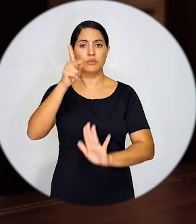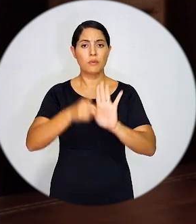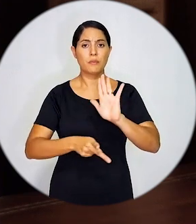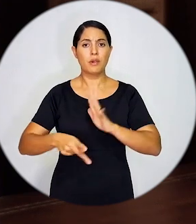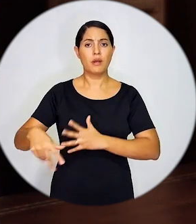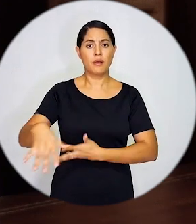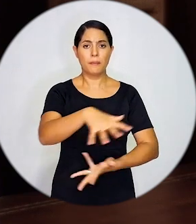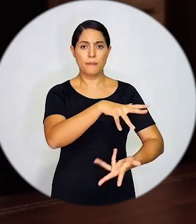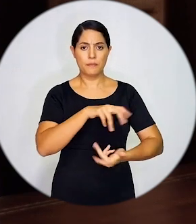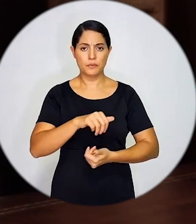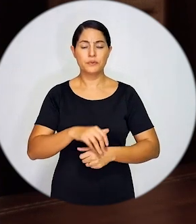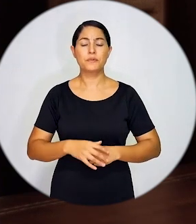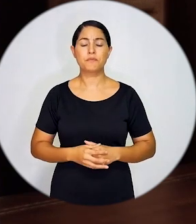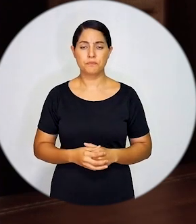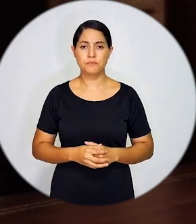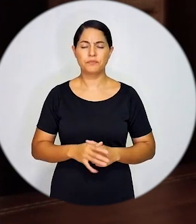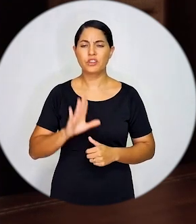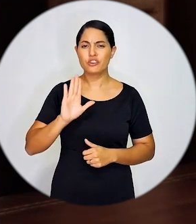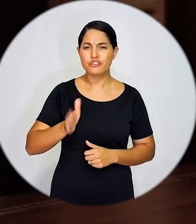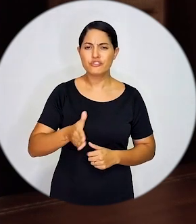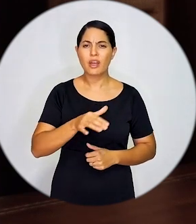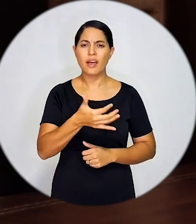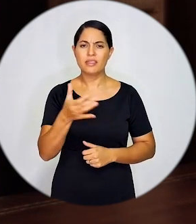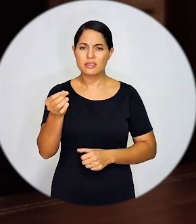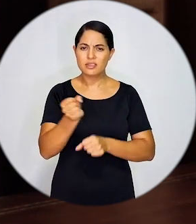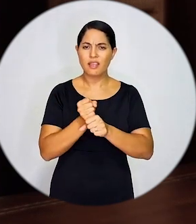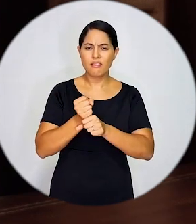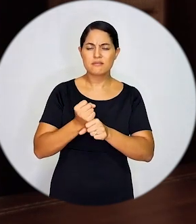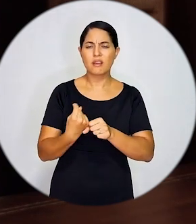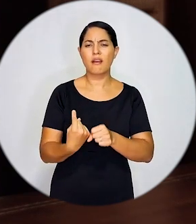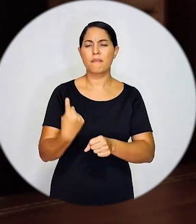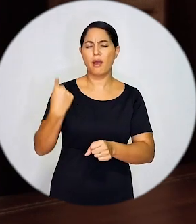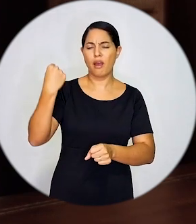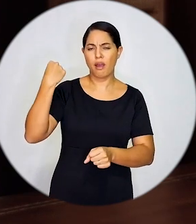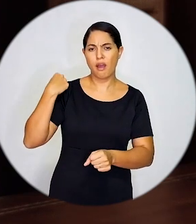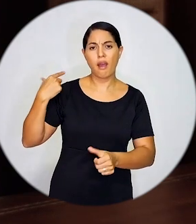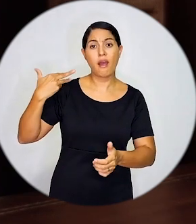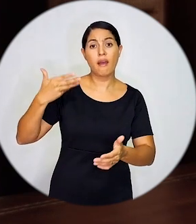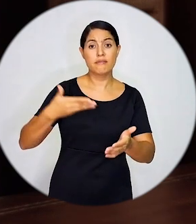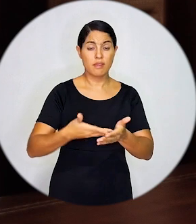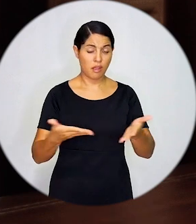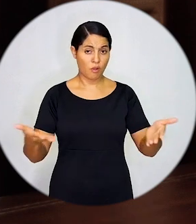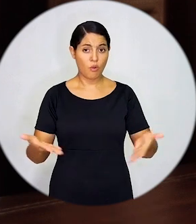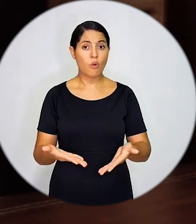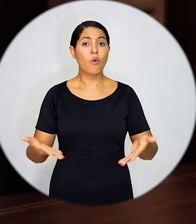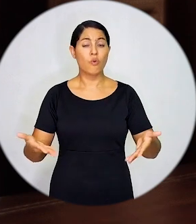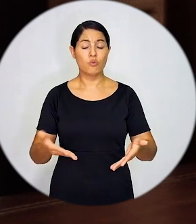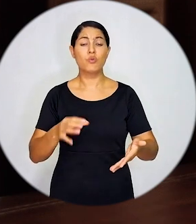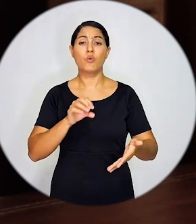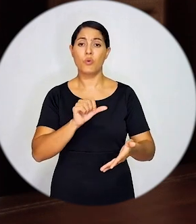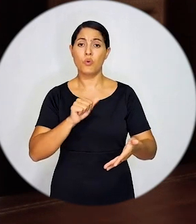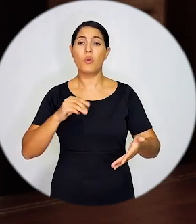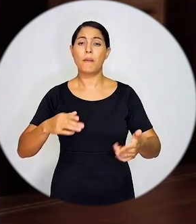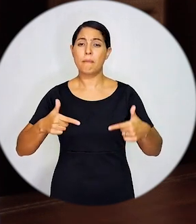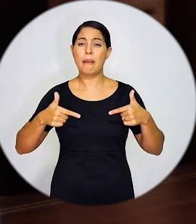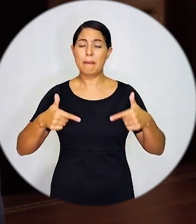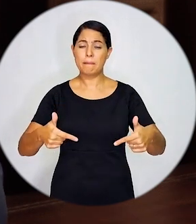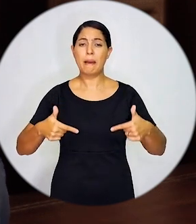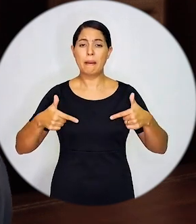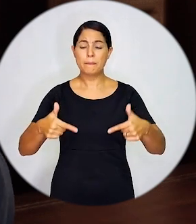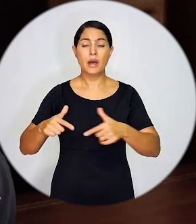mundial. Nesses 10 anos, muito a Ordem tem feito, desde denunciando a